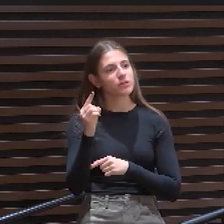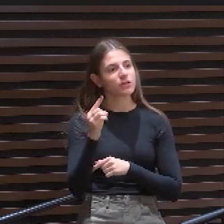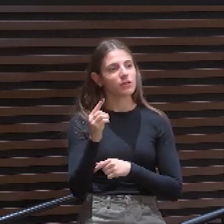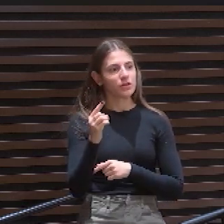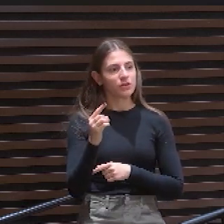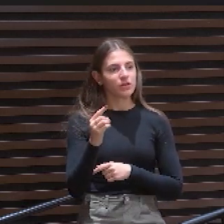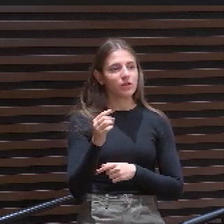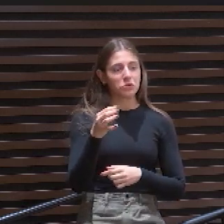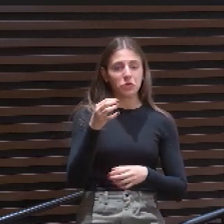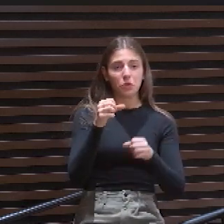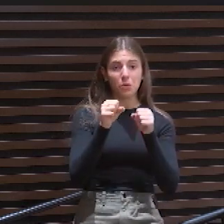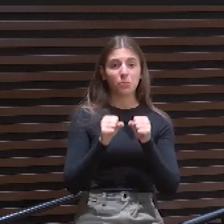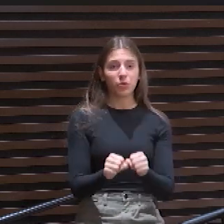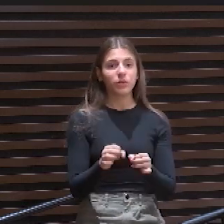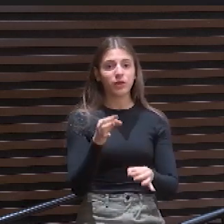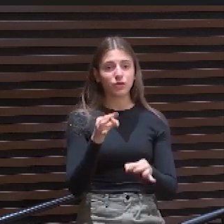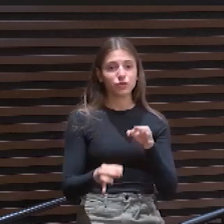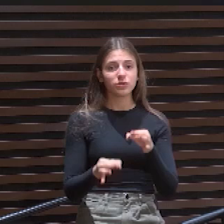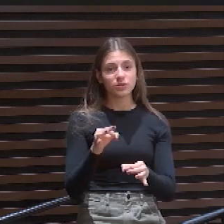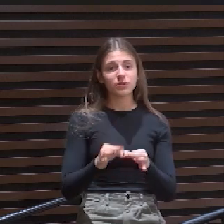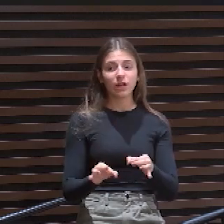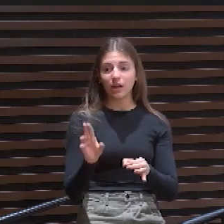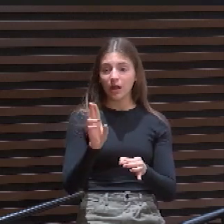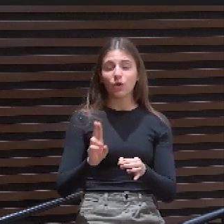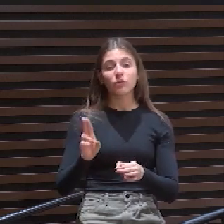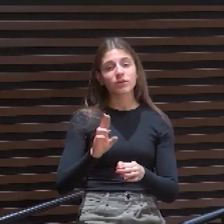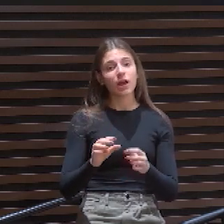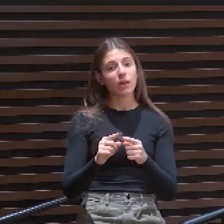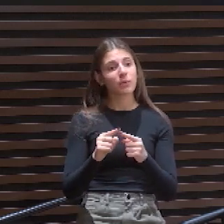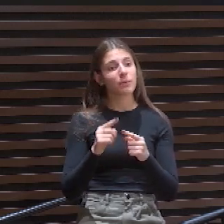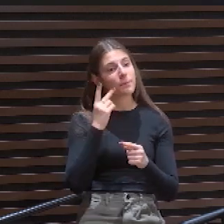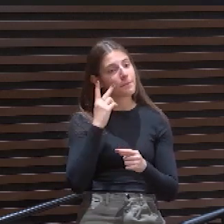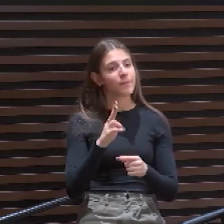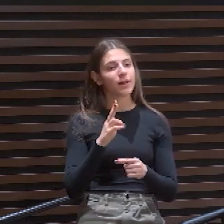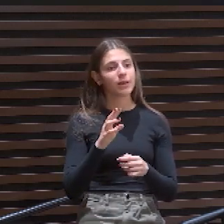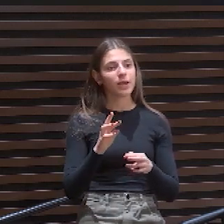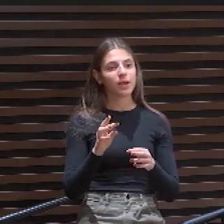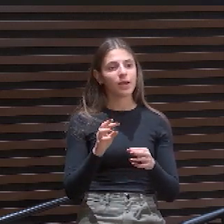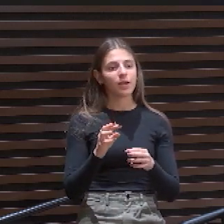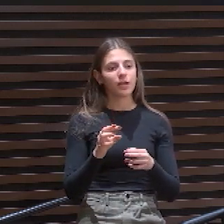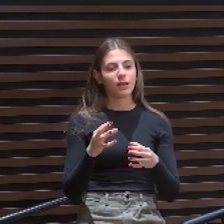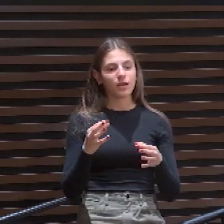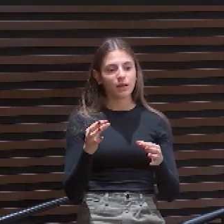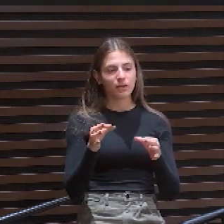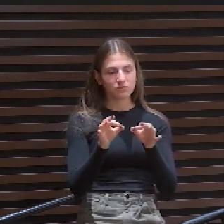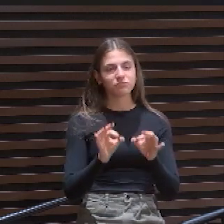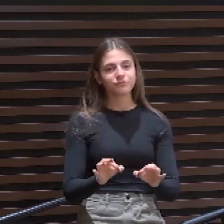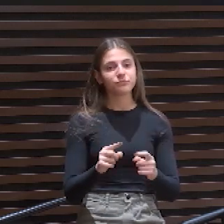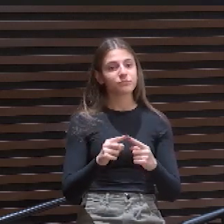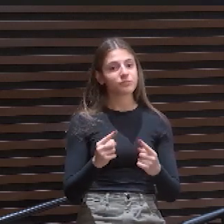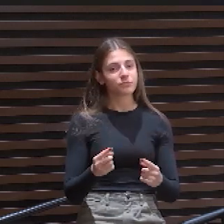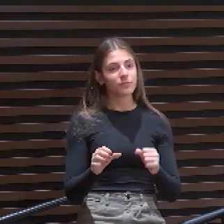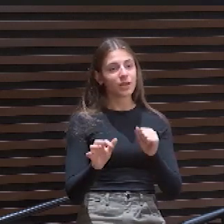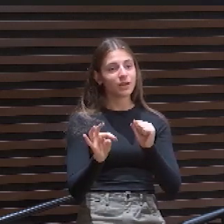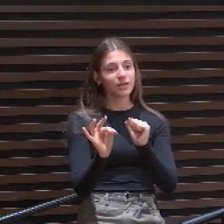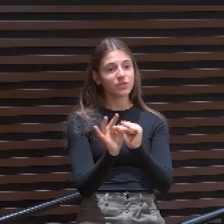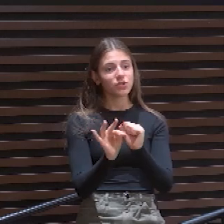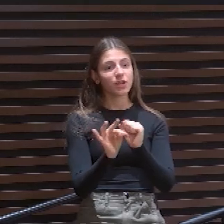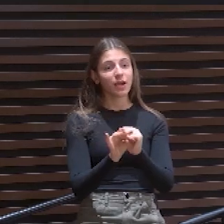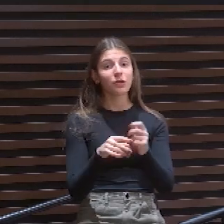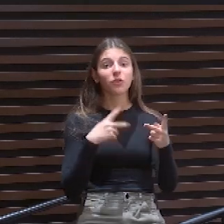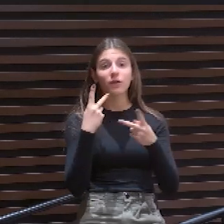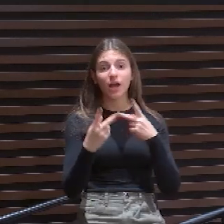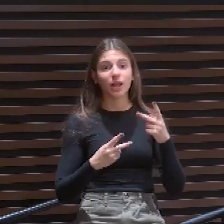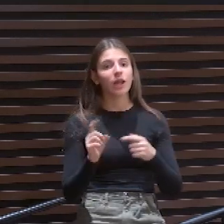poder judiciário é investido para resolver, né? Aqui, Tiago é explícito,